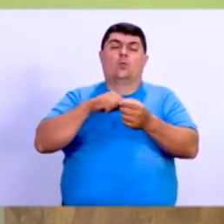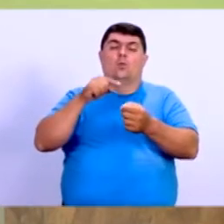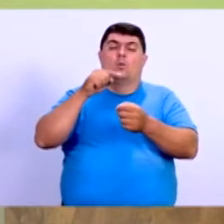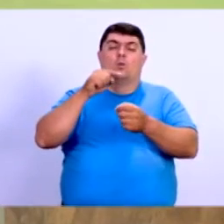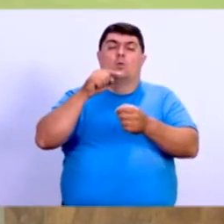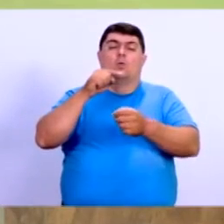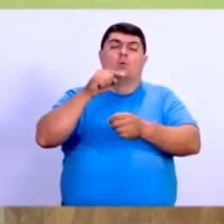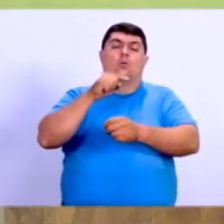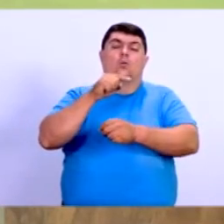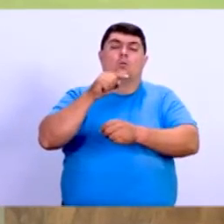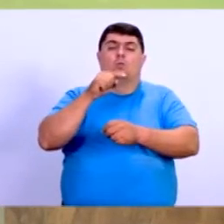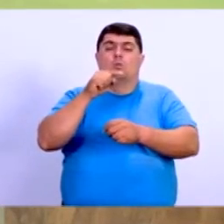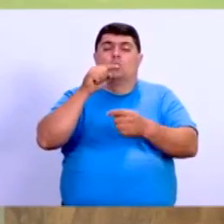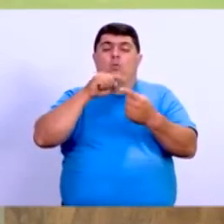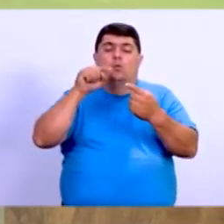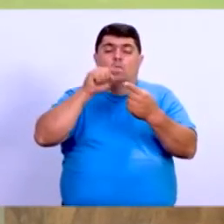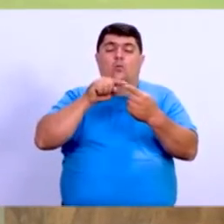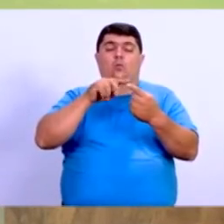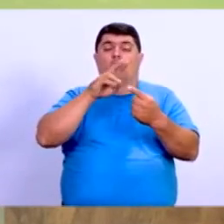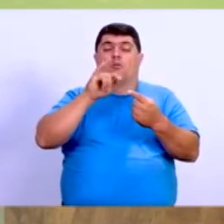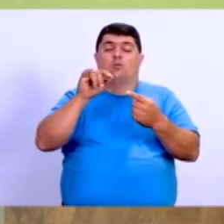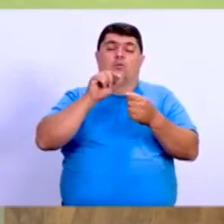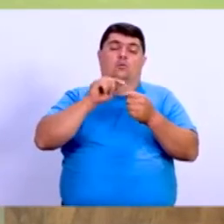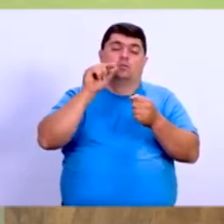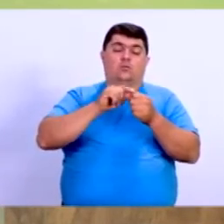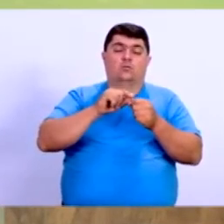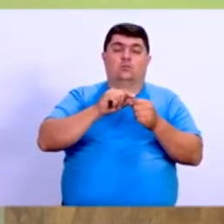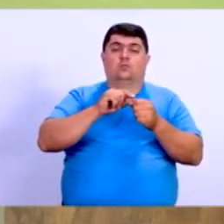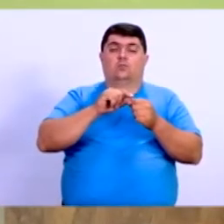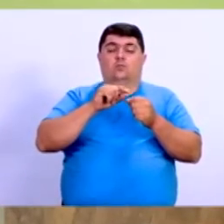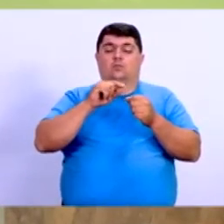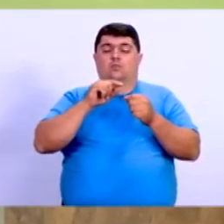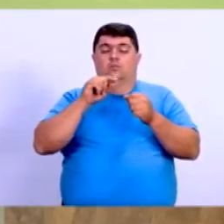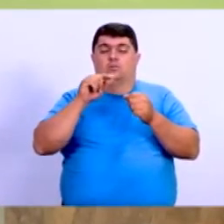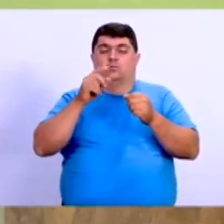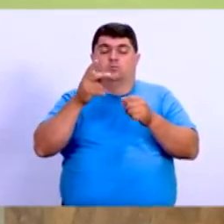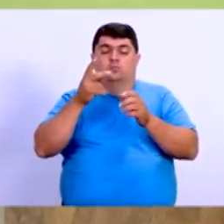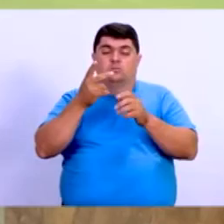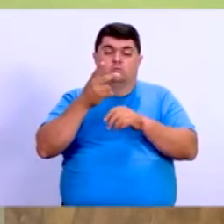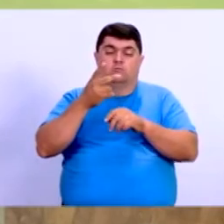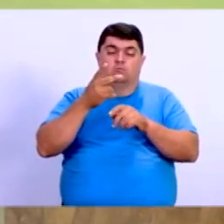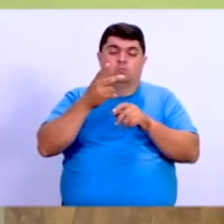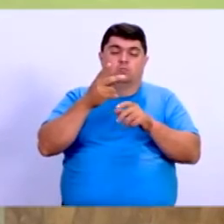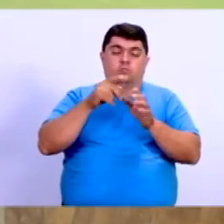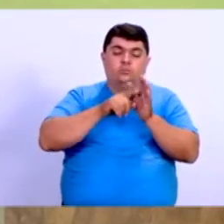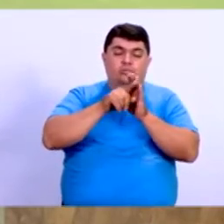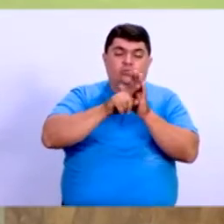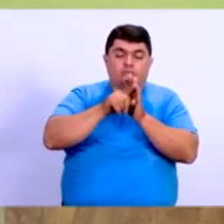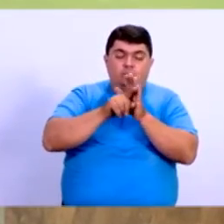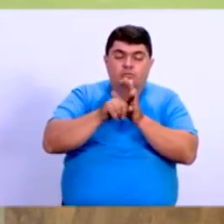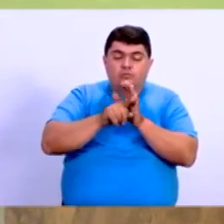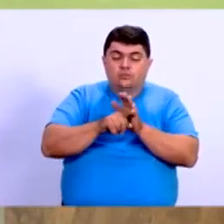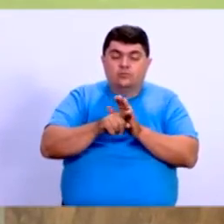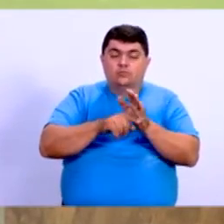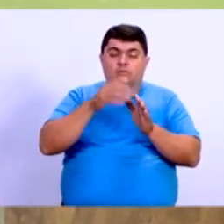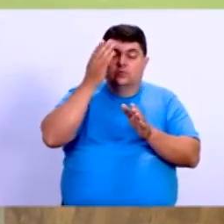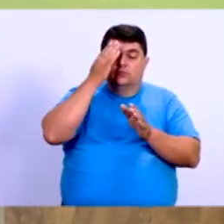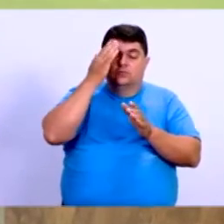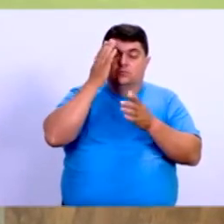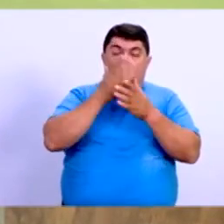qual você vai fazer um levantamento de requisito para resolver aquele problema,